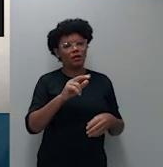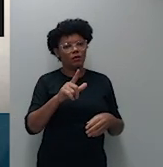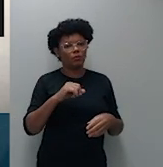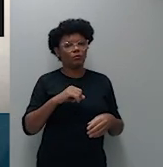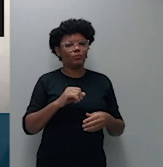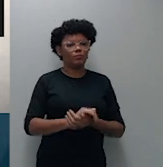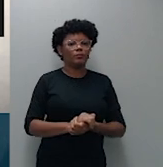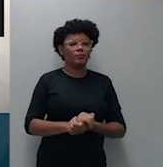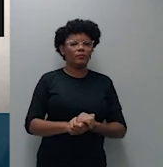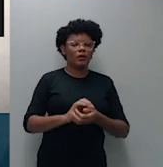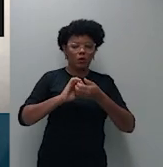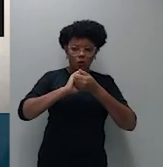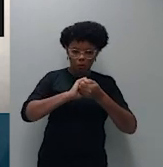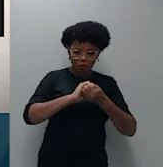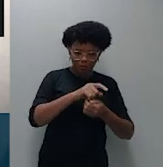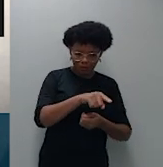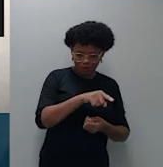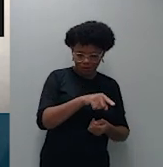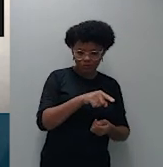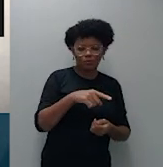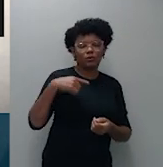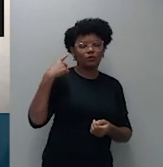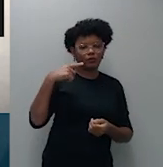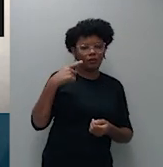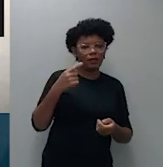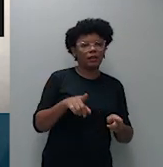advogado Doutor José Roberto